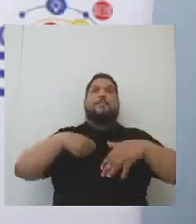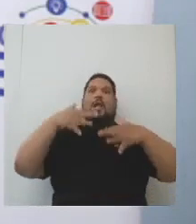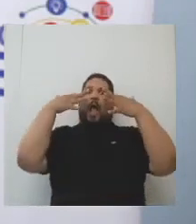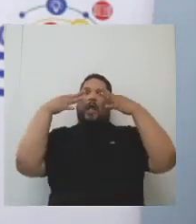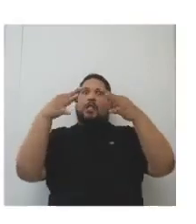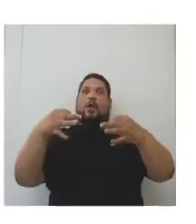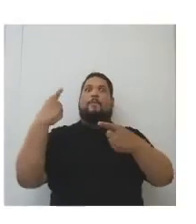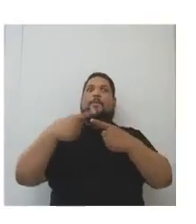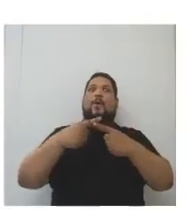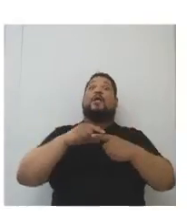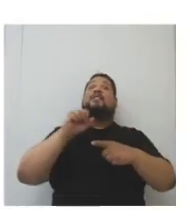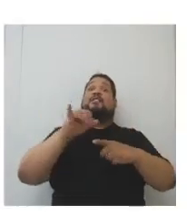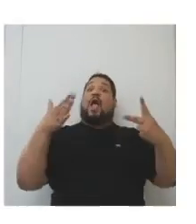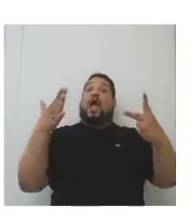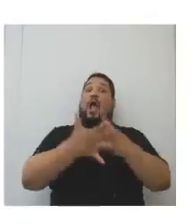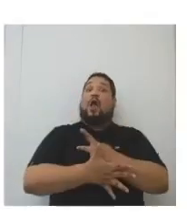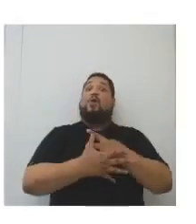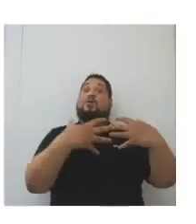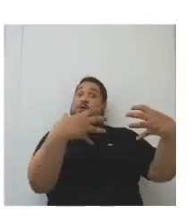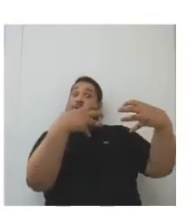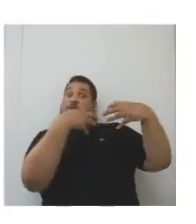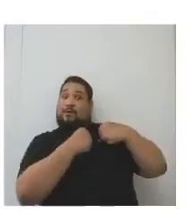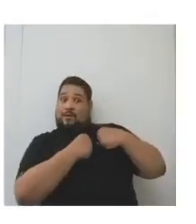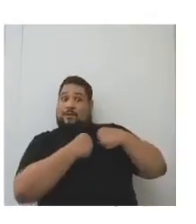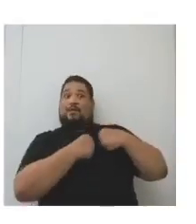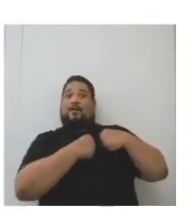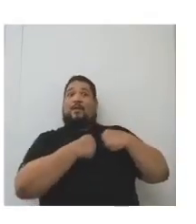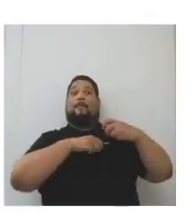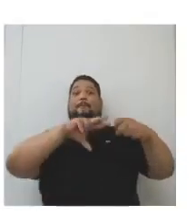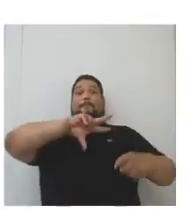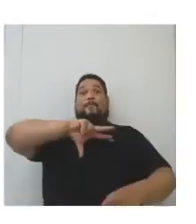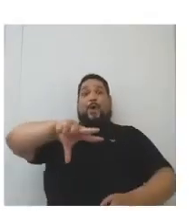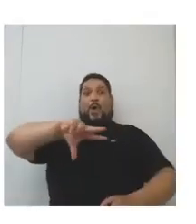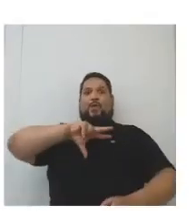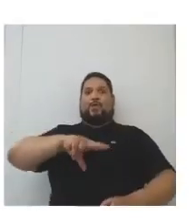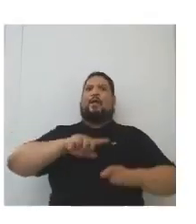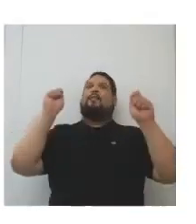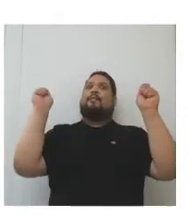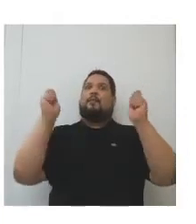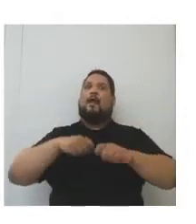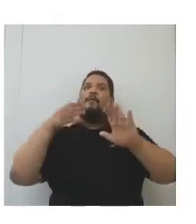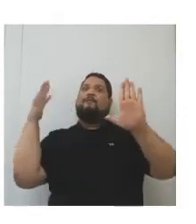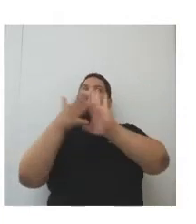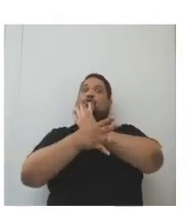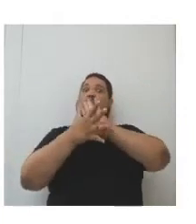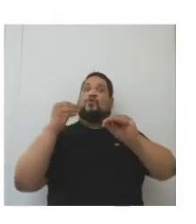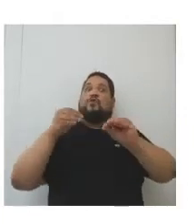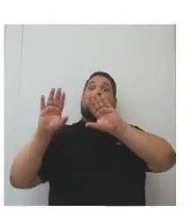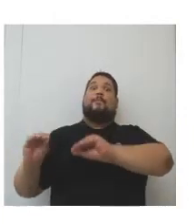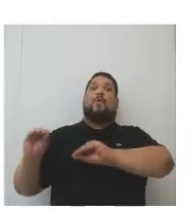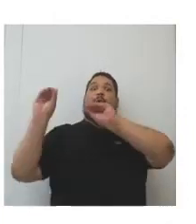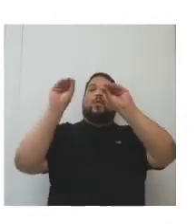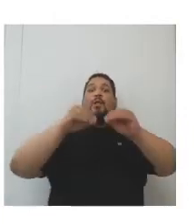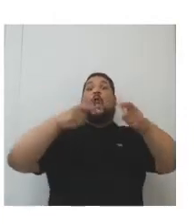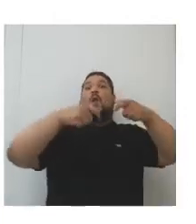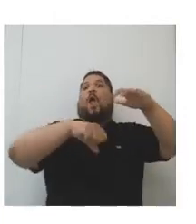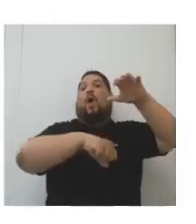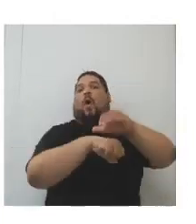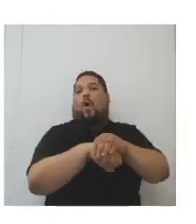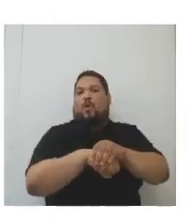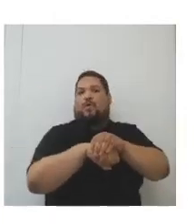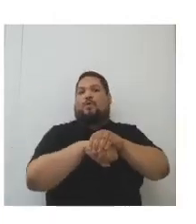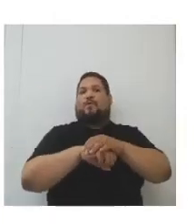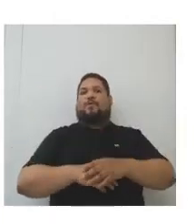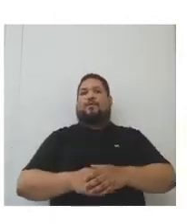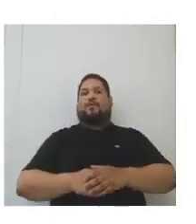na possibilidade de ataque de Napoleão Bonaparte ao território português, eles precisam fugir para uma de suas colônias.